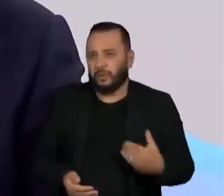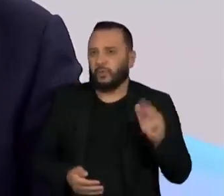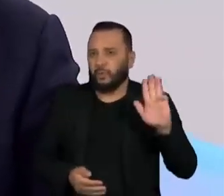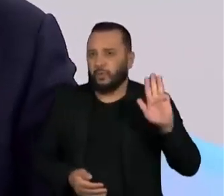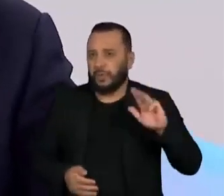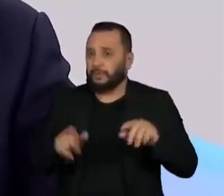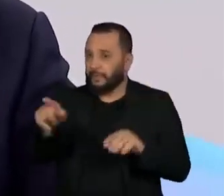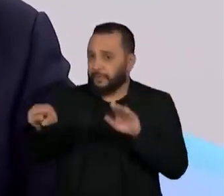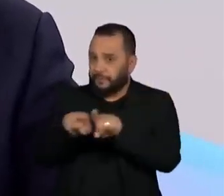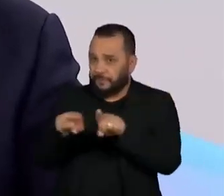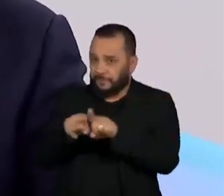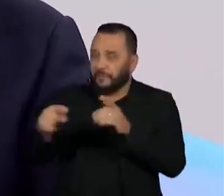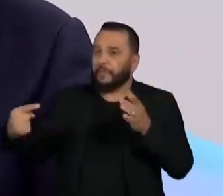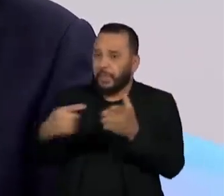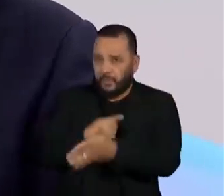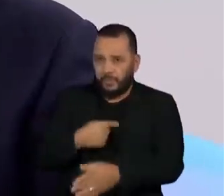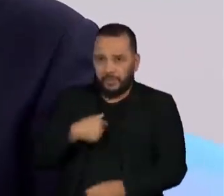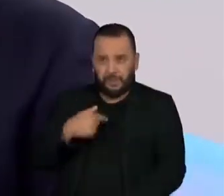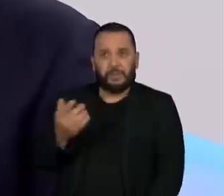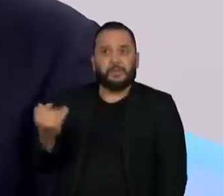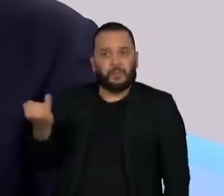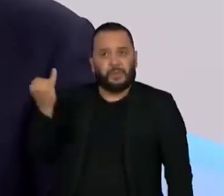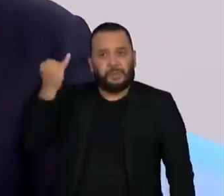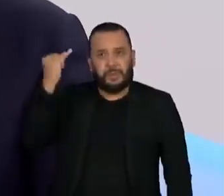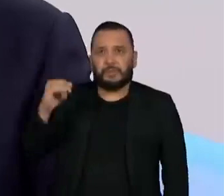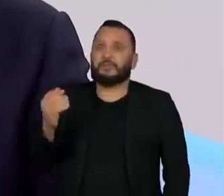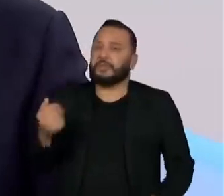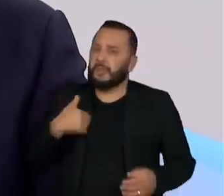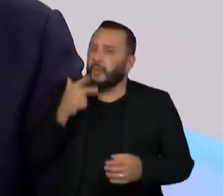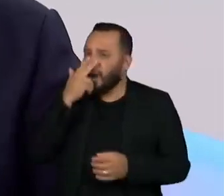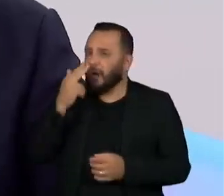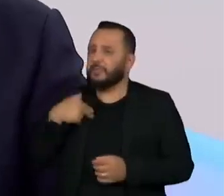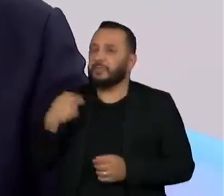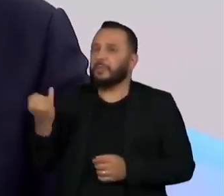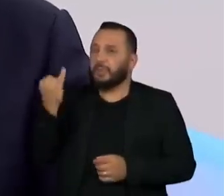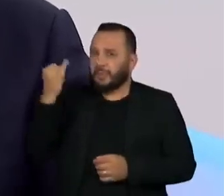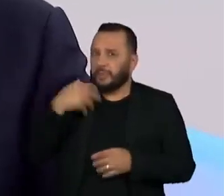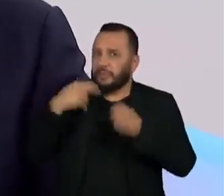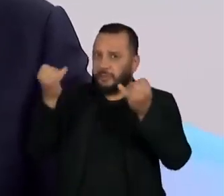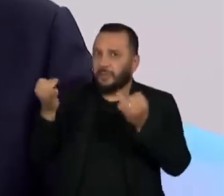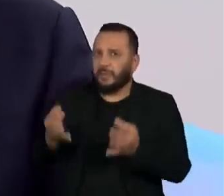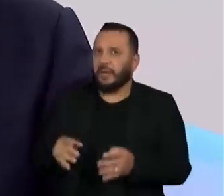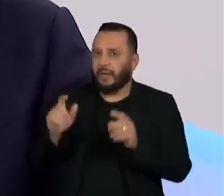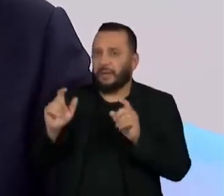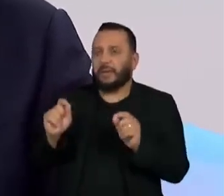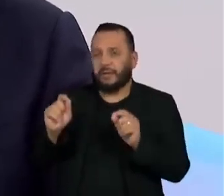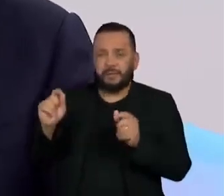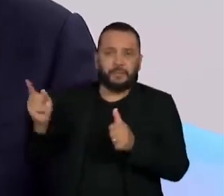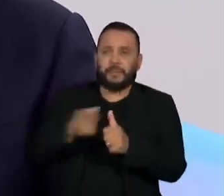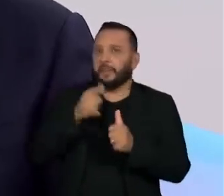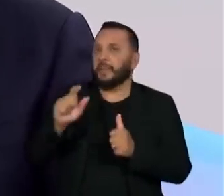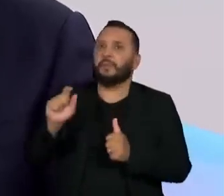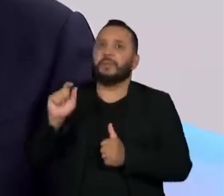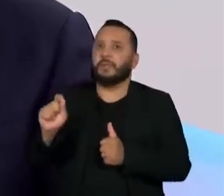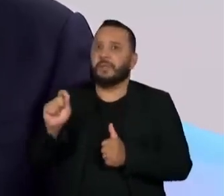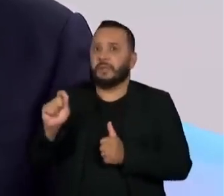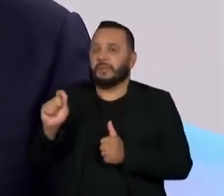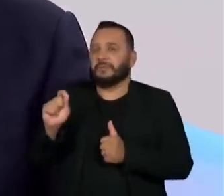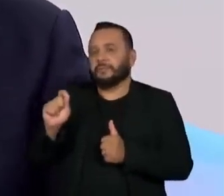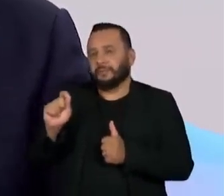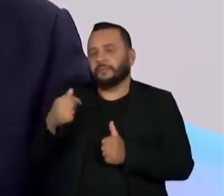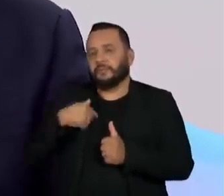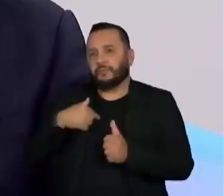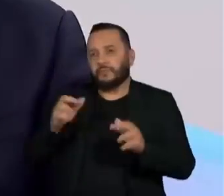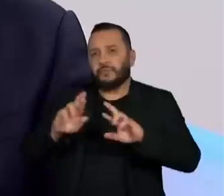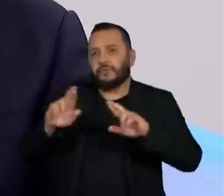fez eu acho que uma pergunta super pertinente e aqui eu acho que é importante primeiro eu vou falar sobre os temas específicos mas primeiro é importante né